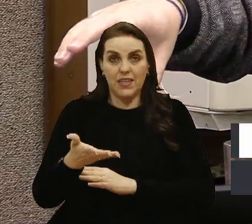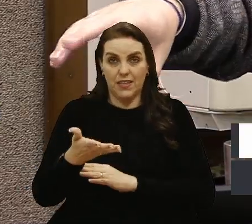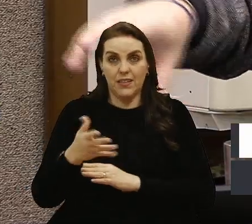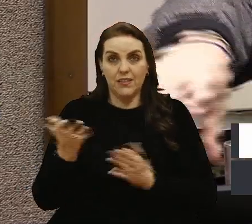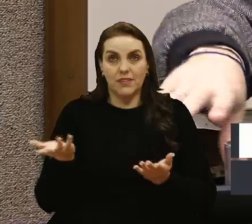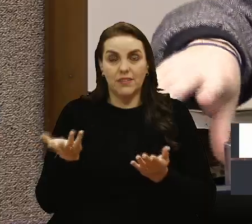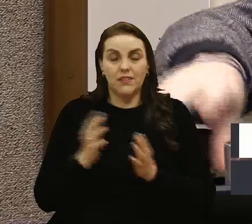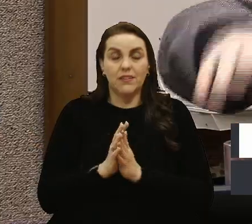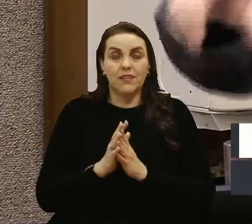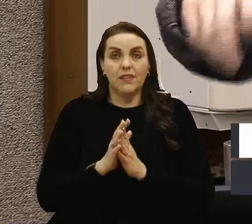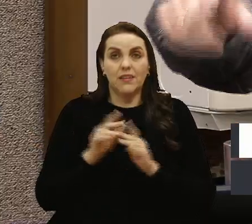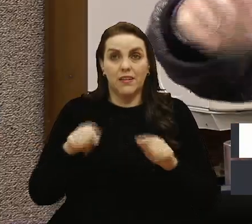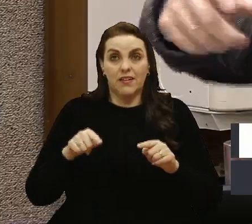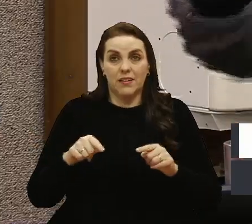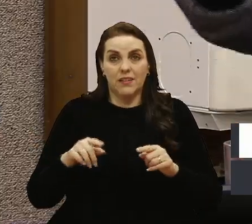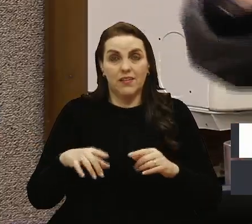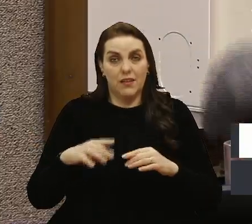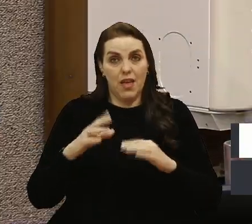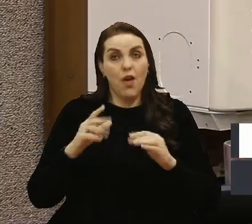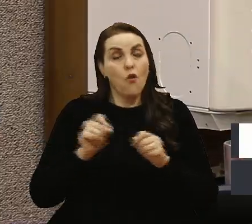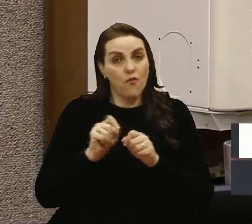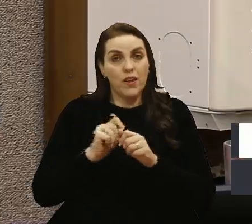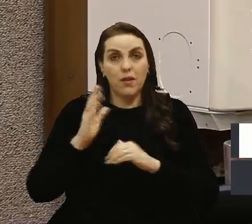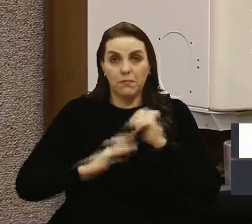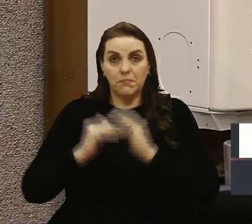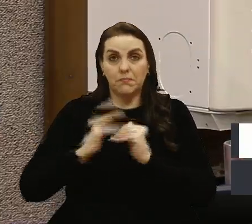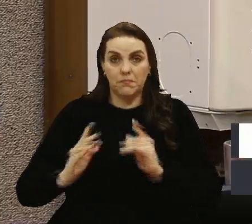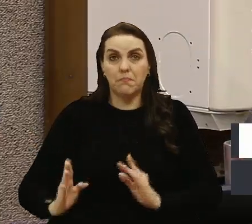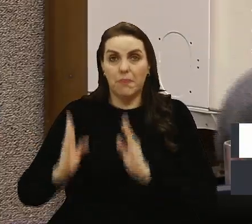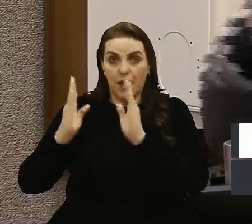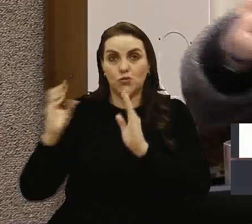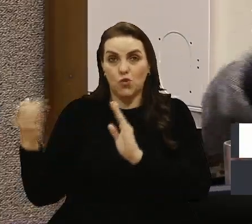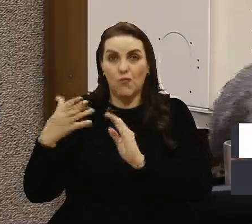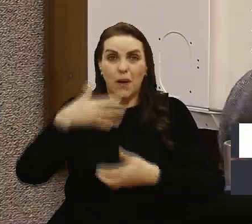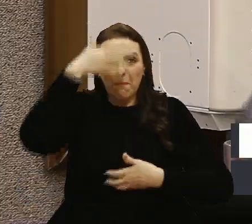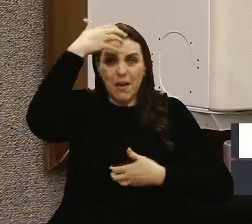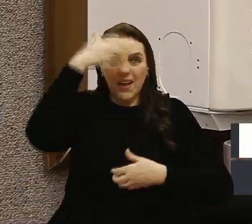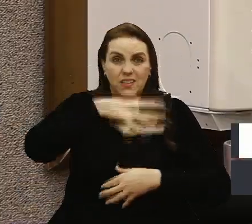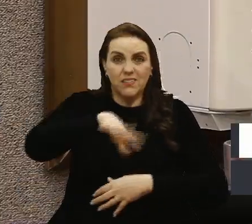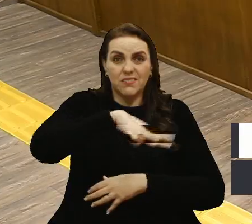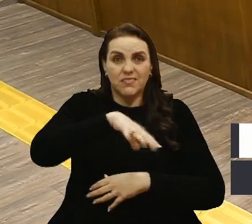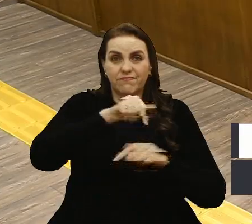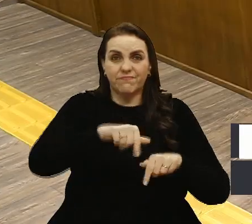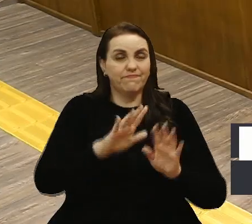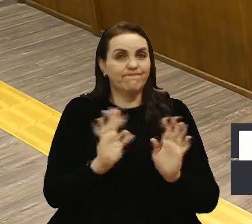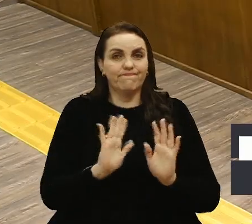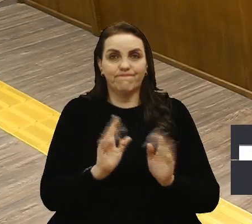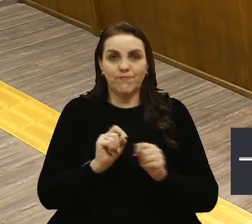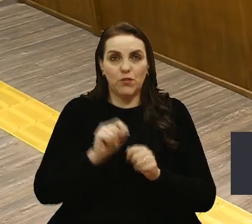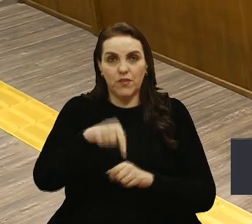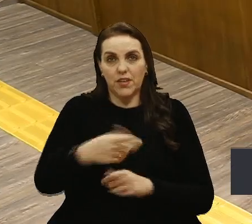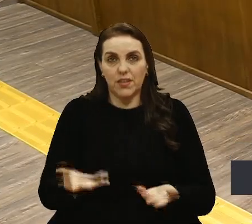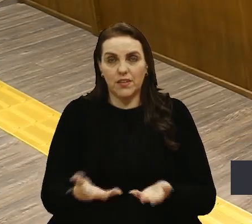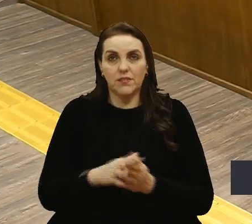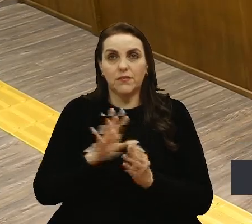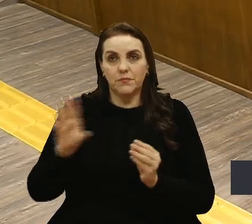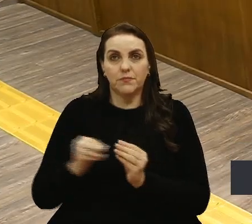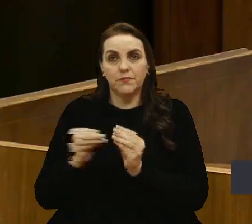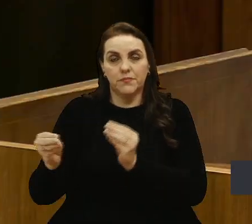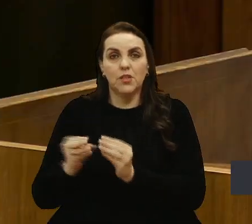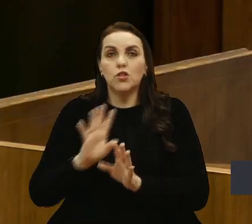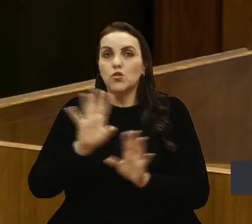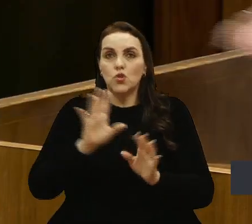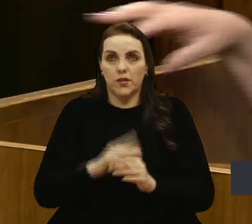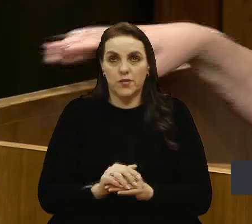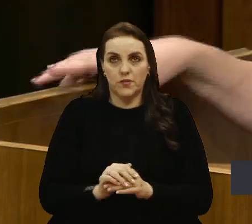matrícula só. Eu faria um outro prédio se fosse o vereador Wagner Petrini como anexo, só isso. Obrigado pela sua contribuição. Como a